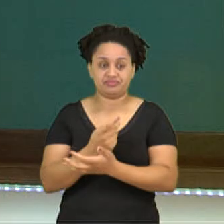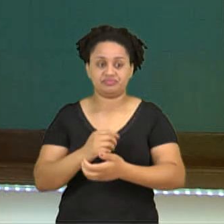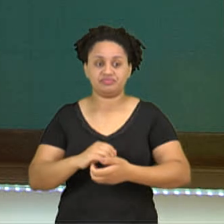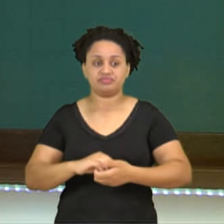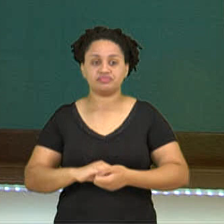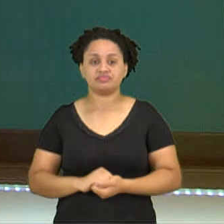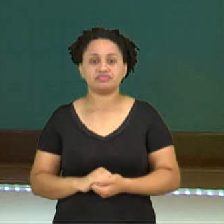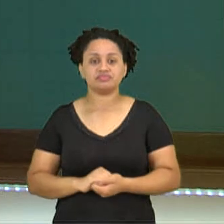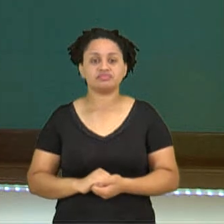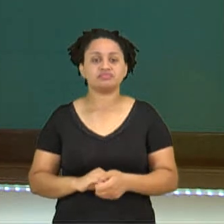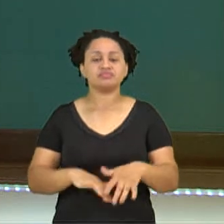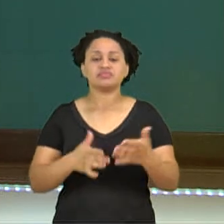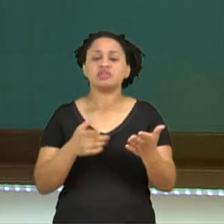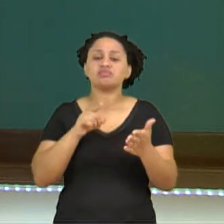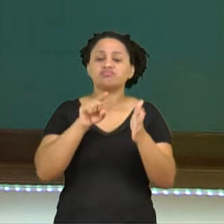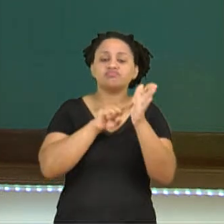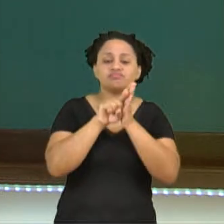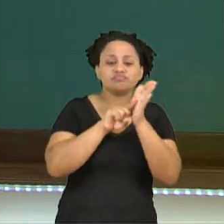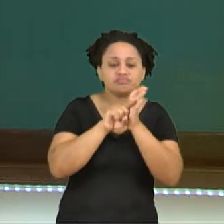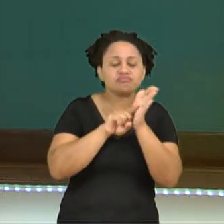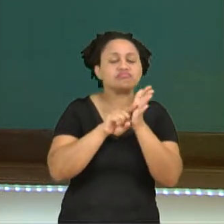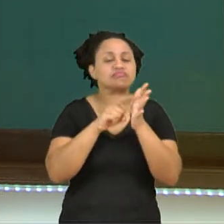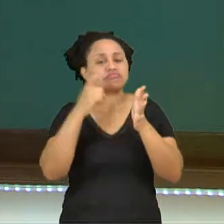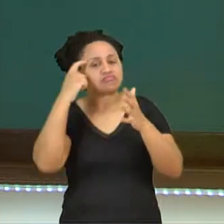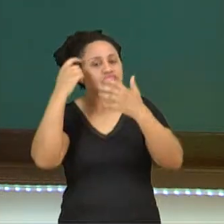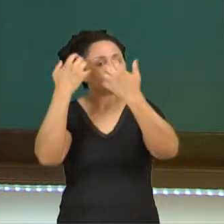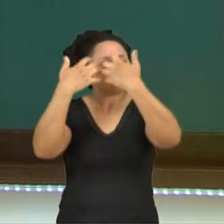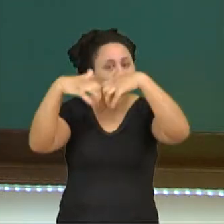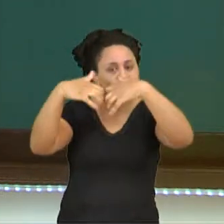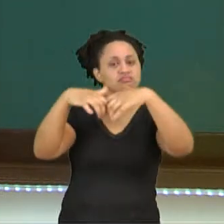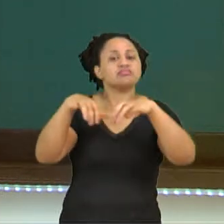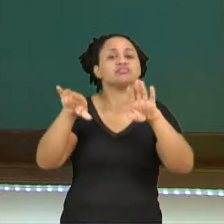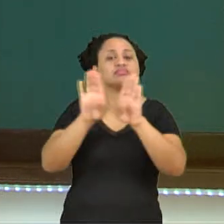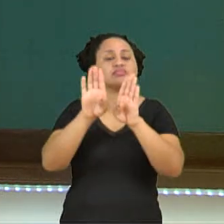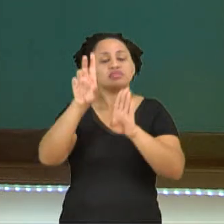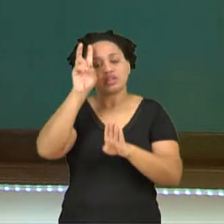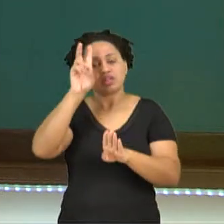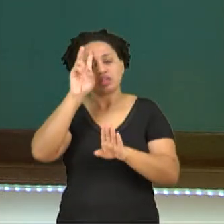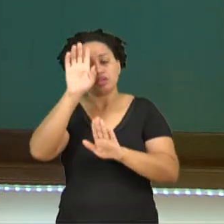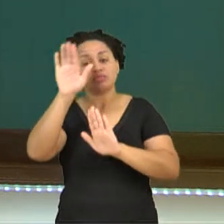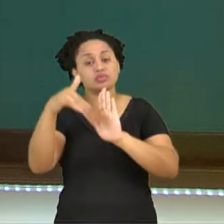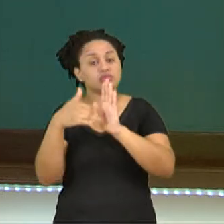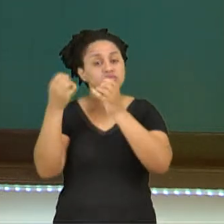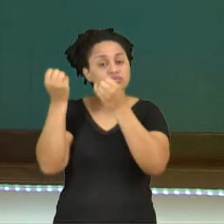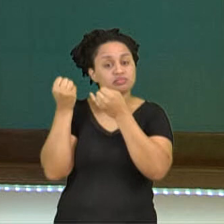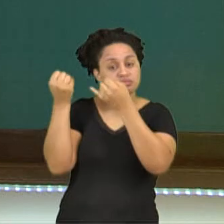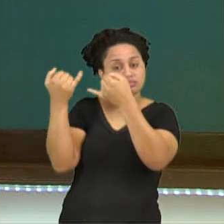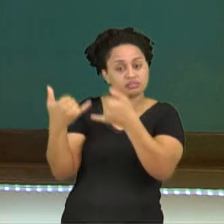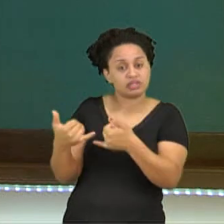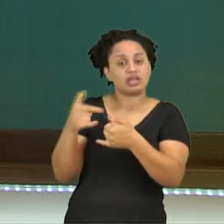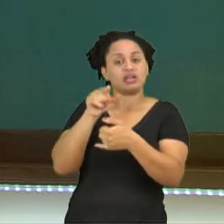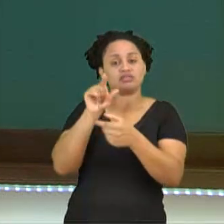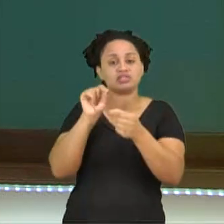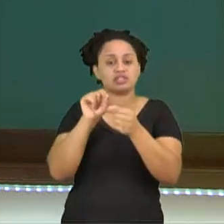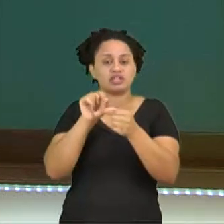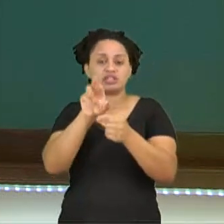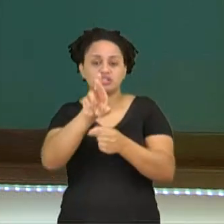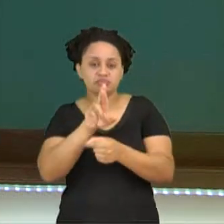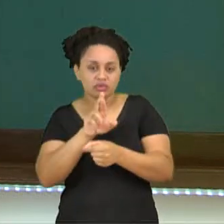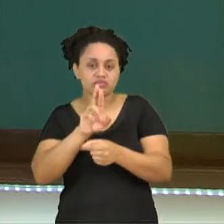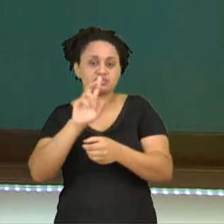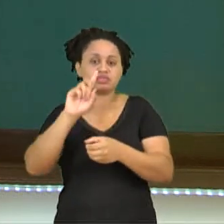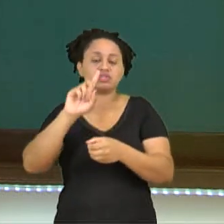titulares. Pesquise, pense e lembre tudo aquilo que eu expliquei e realize o